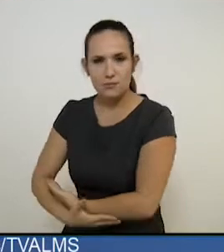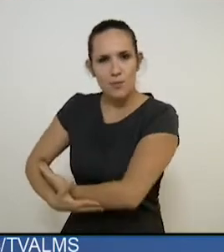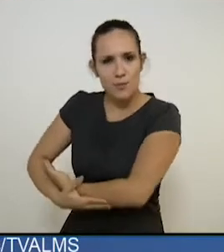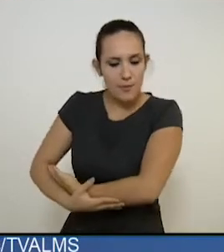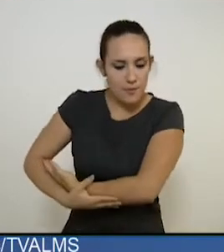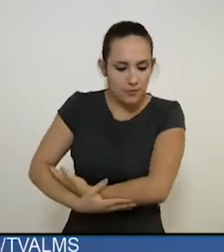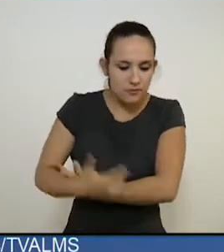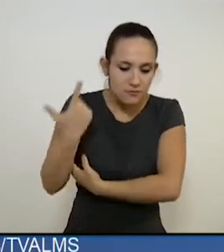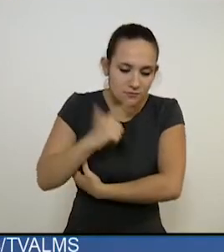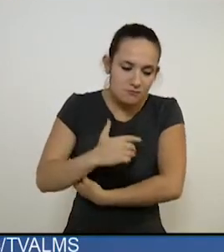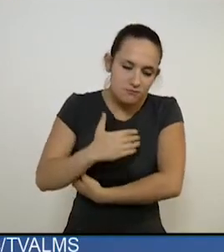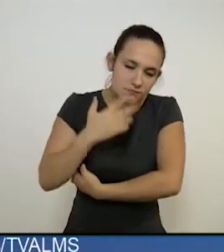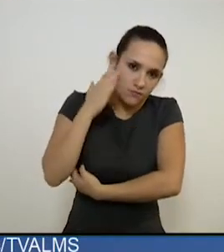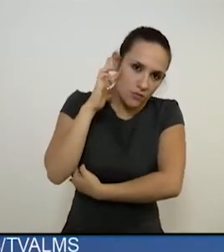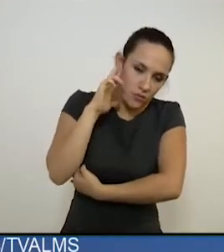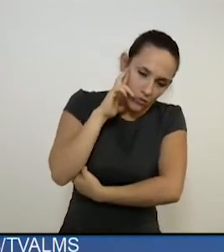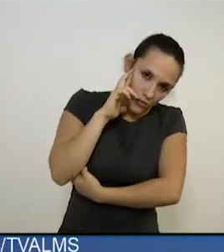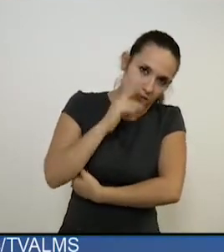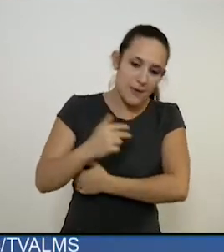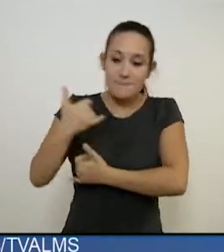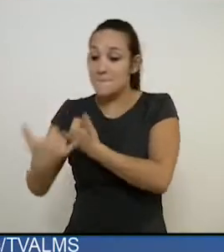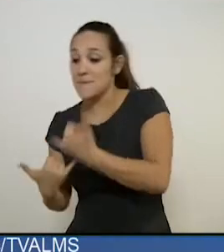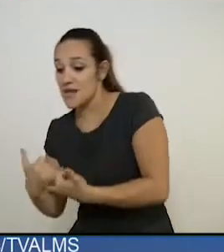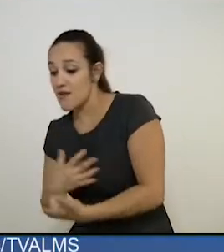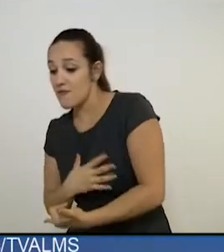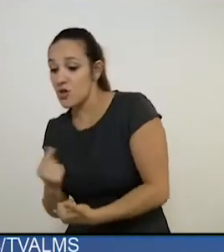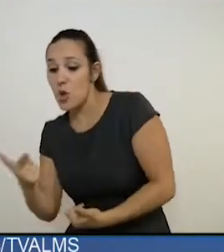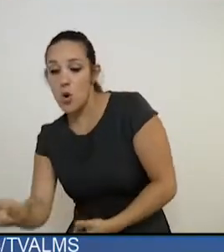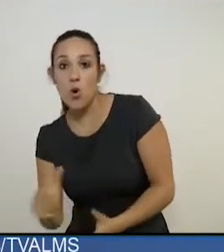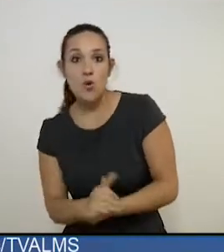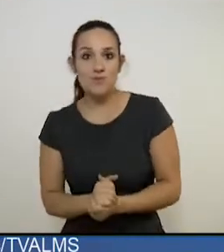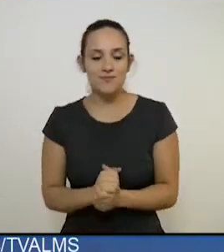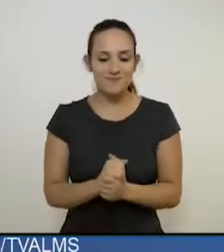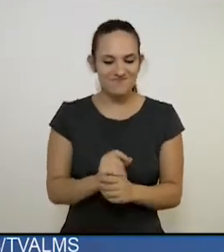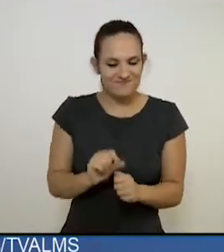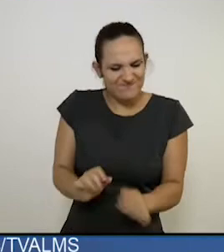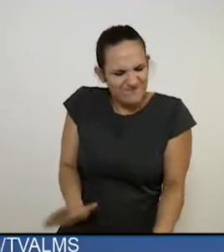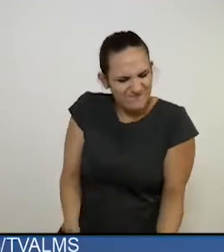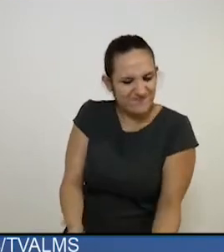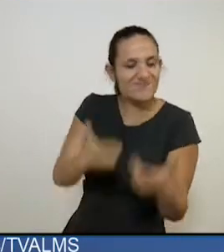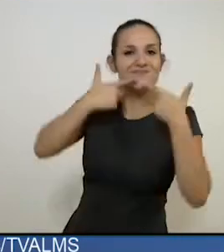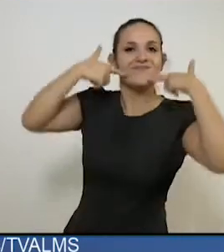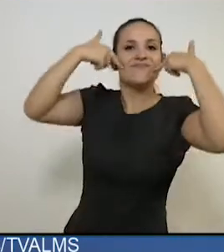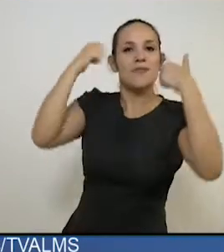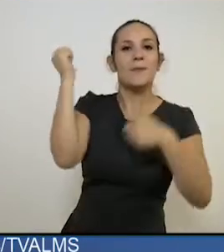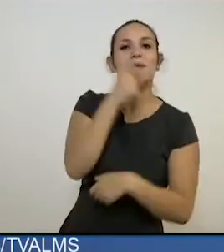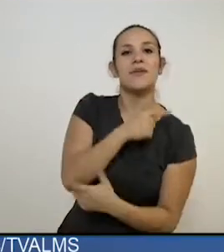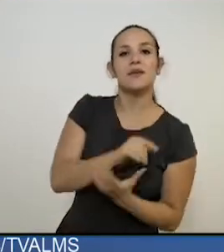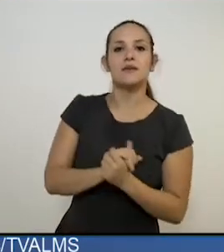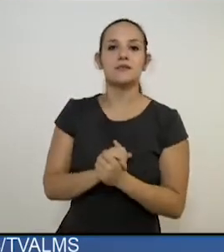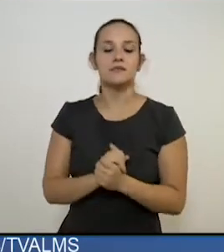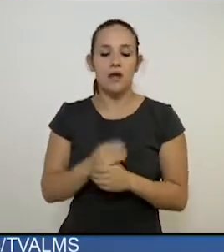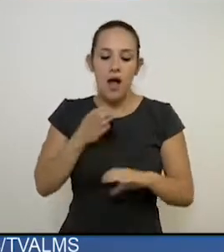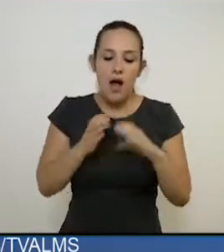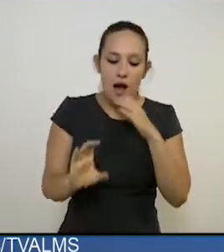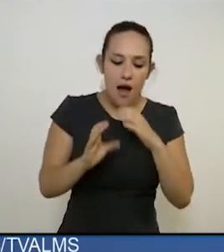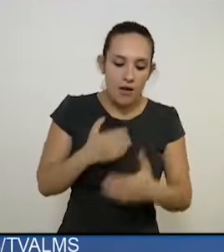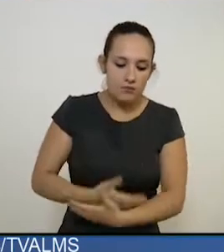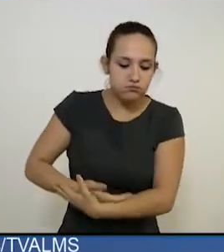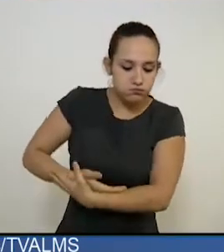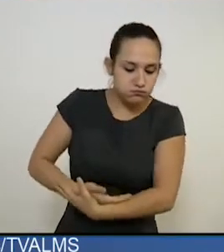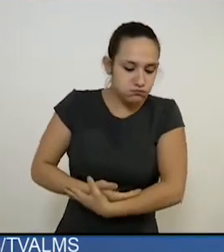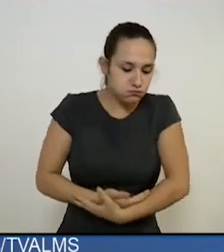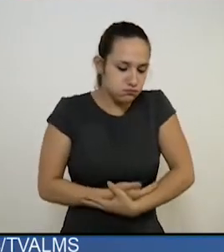para dormir, brinca com a filha ou o filho, faz a criança sorrir, canta uma canção de ninar,